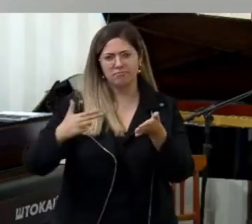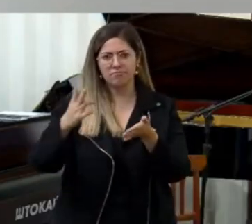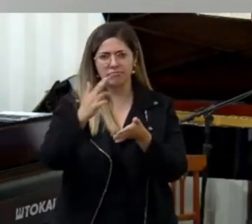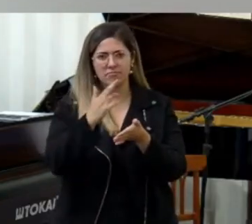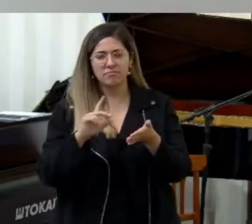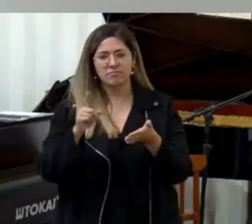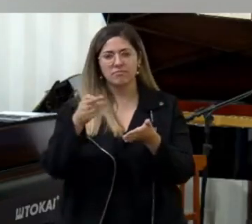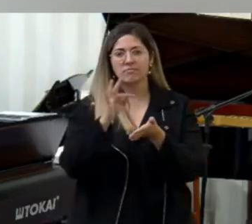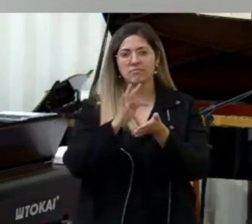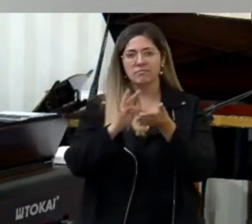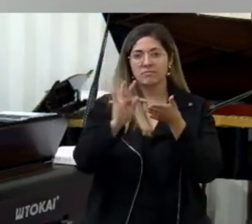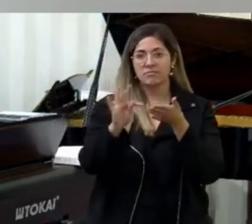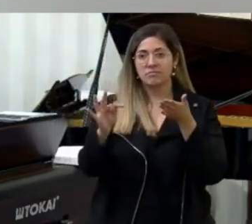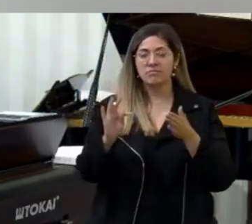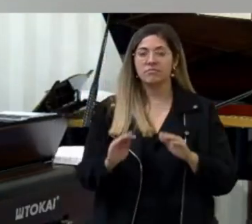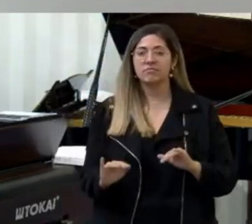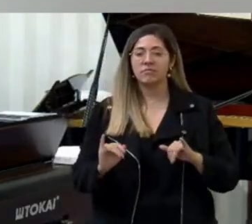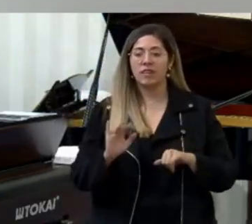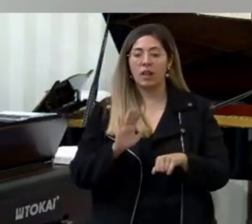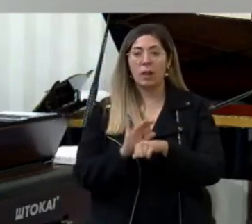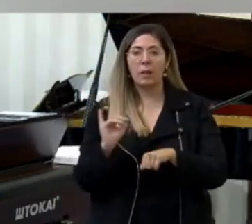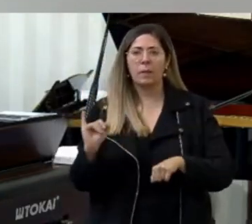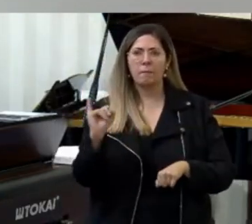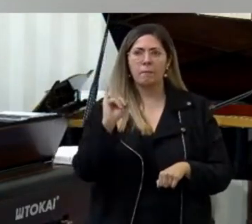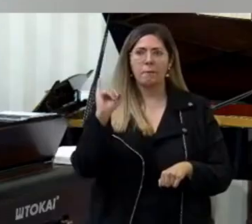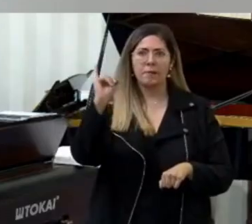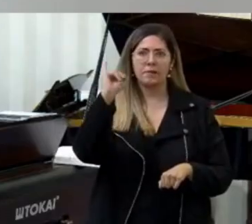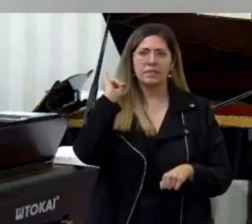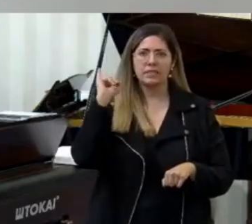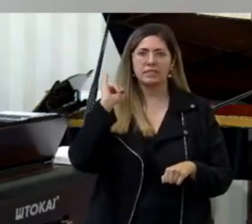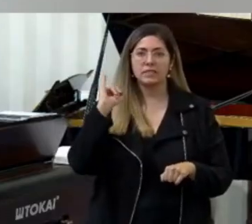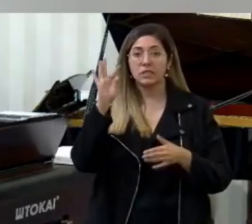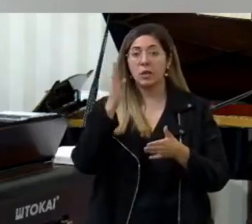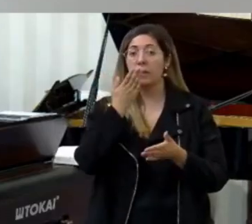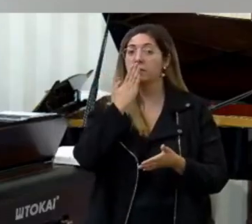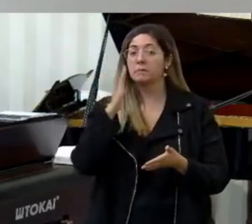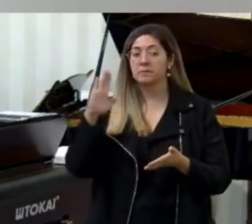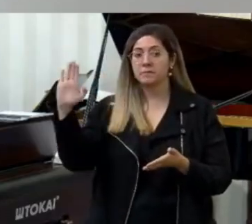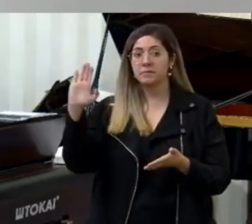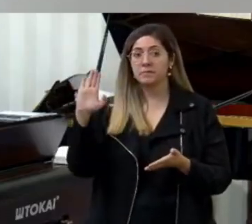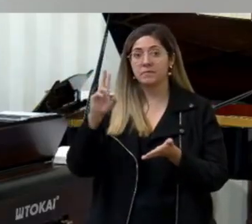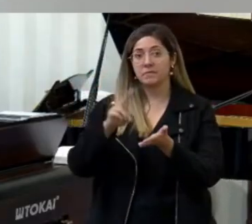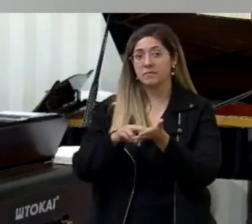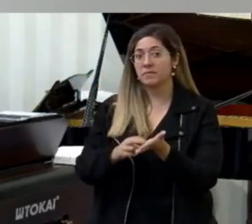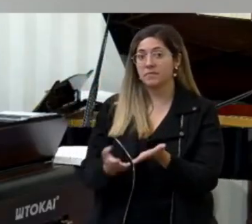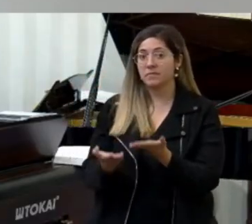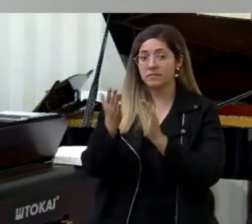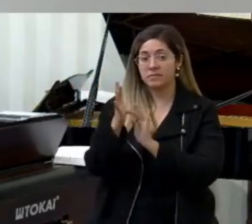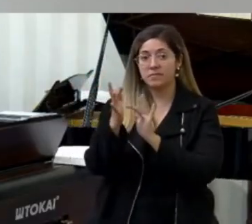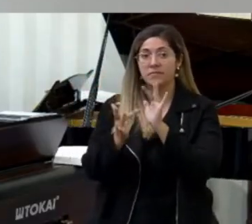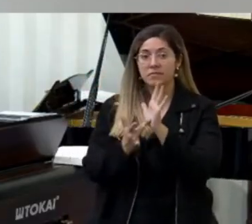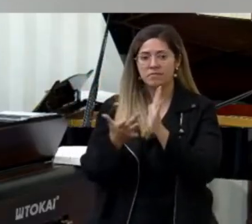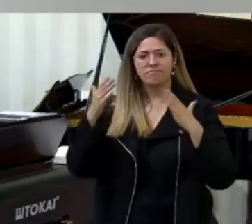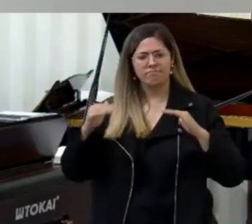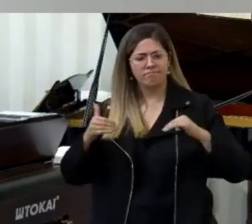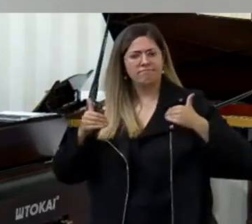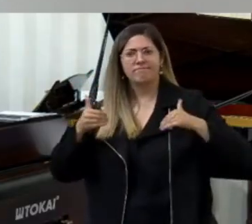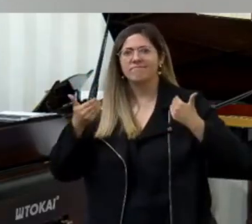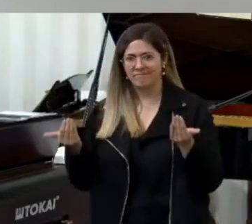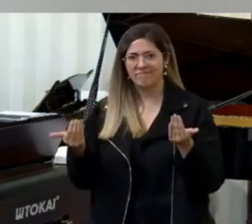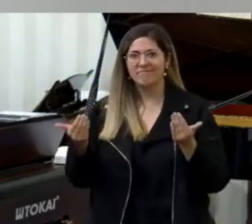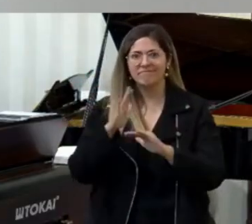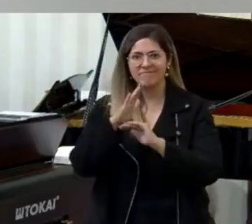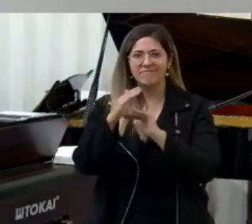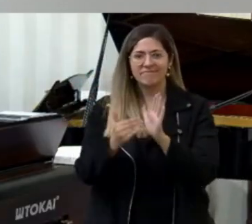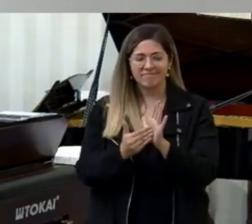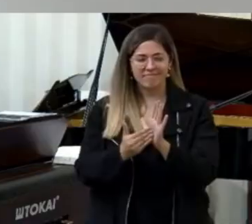importância da promessa da ressurreição do Messias, a alegria e a segurança que isso proporciona. Está escrito assim